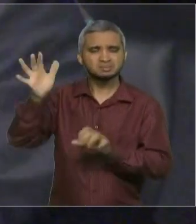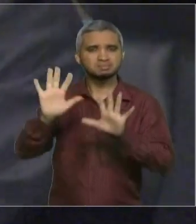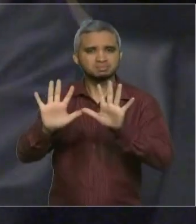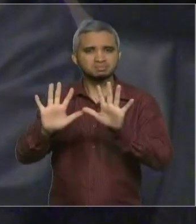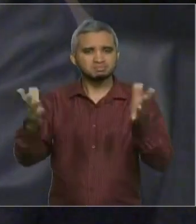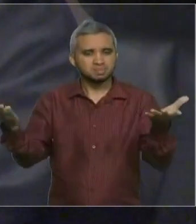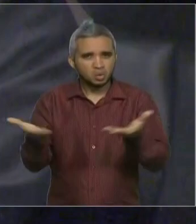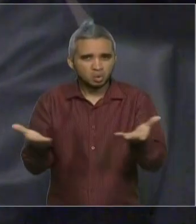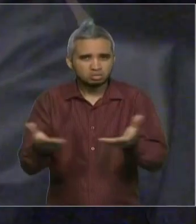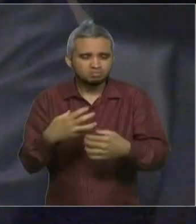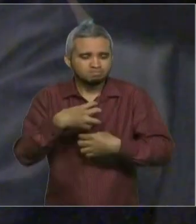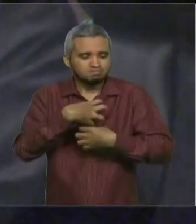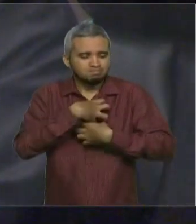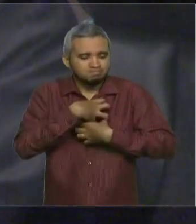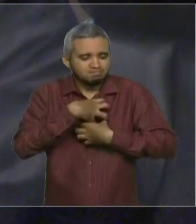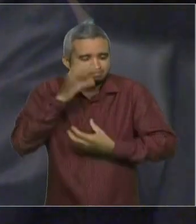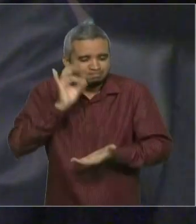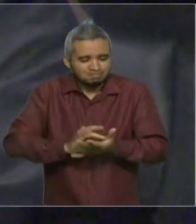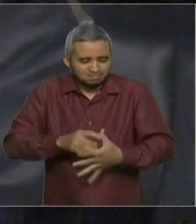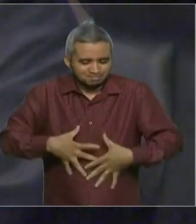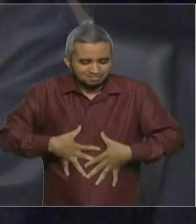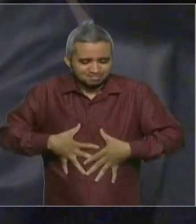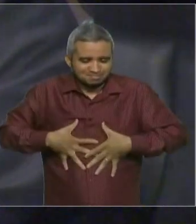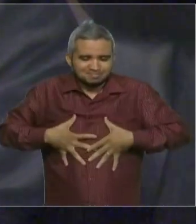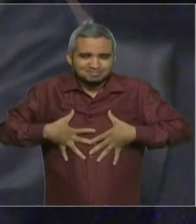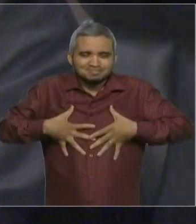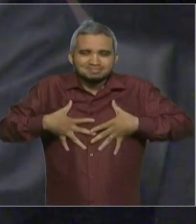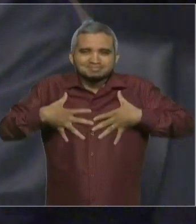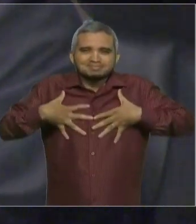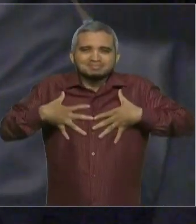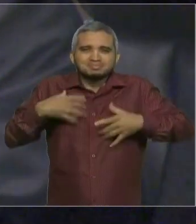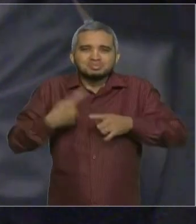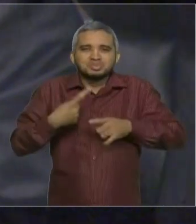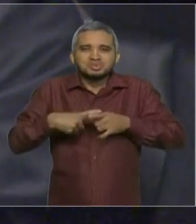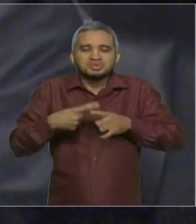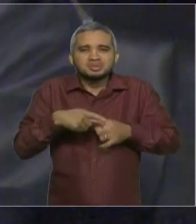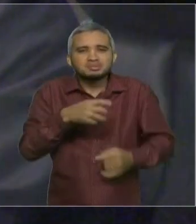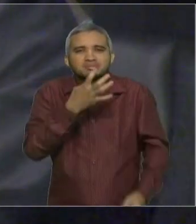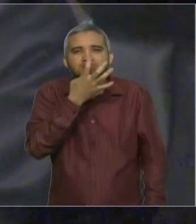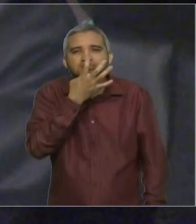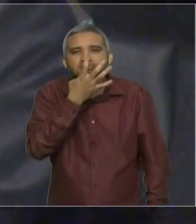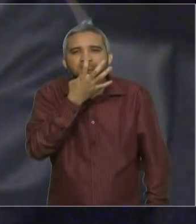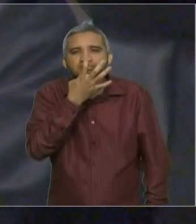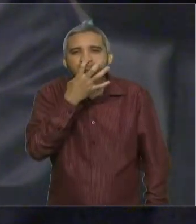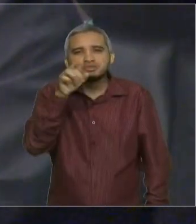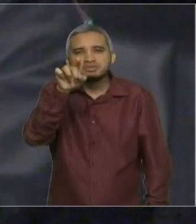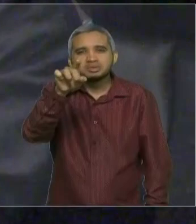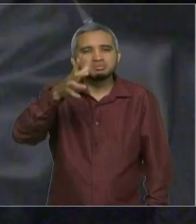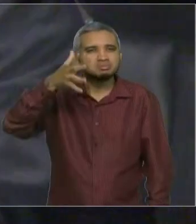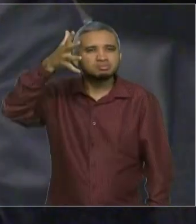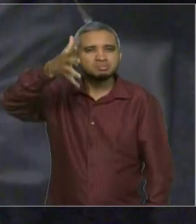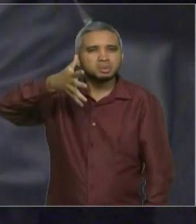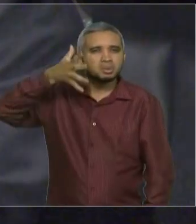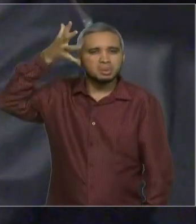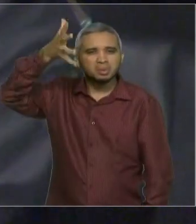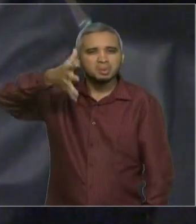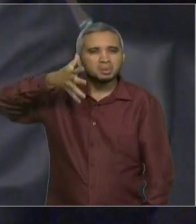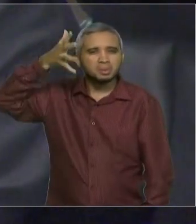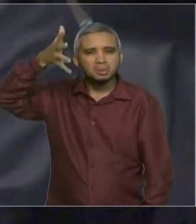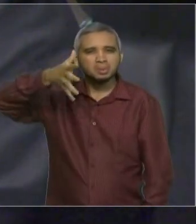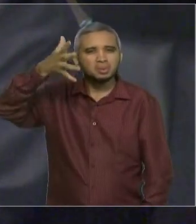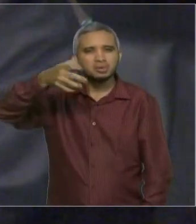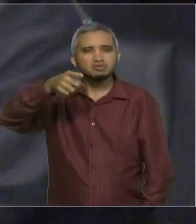honrado ao ouvir o seu pronunciamento lúcido, como Vossa Excelência sempre